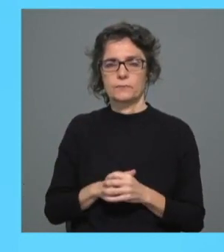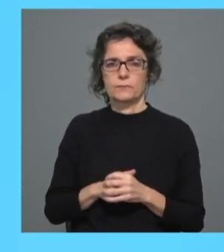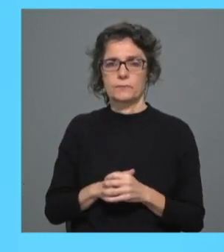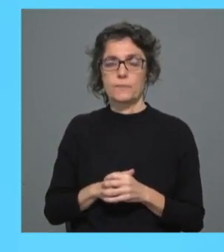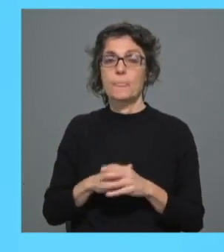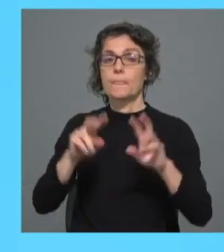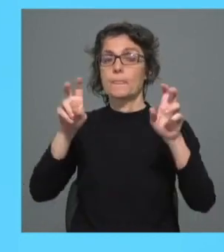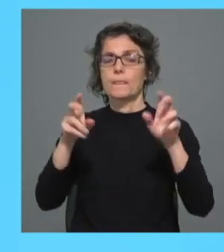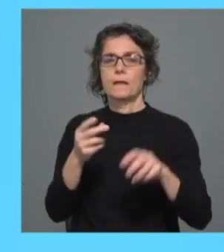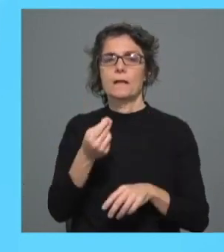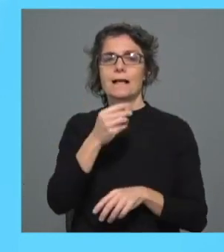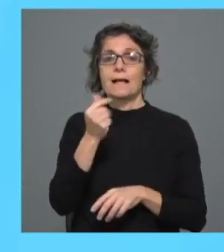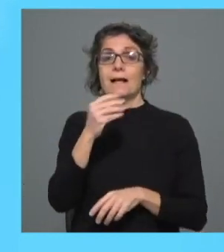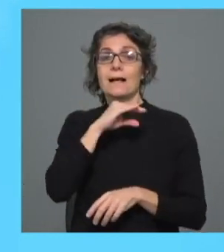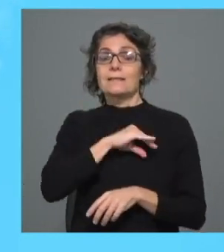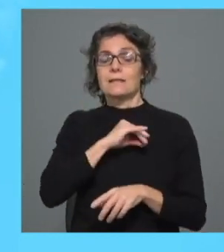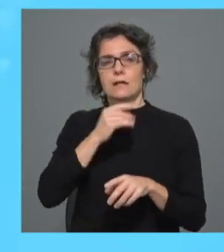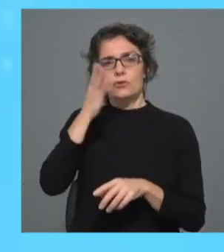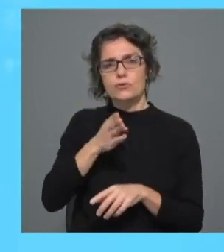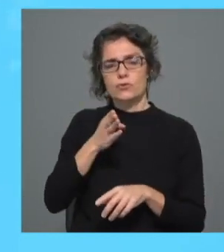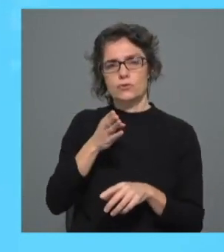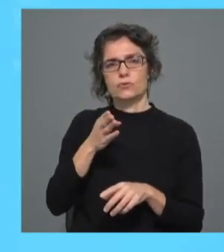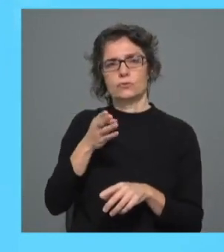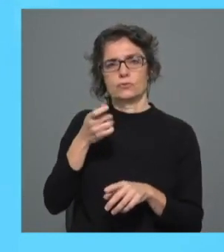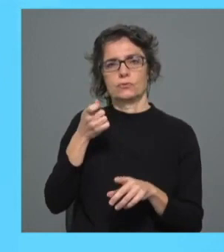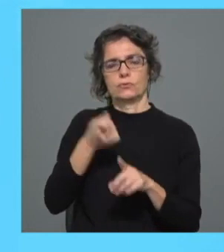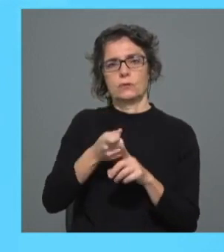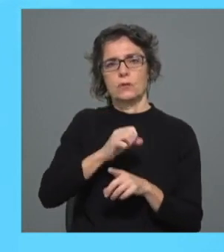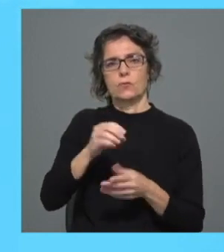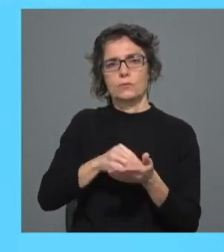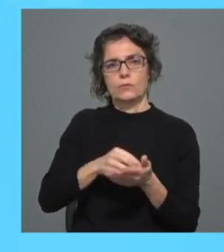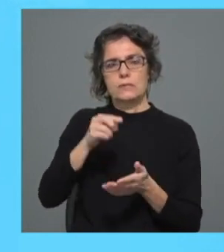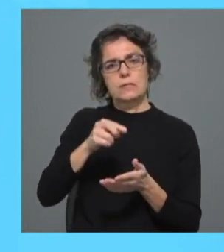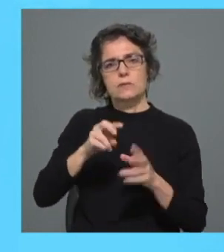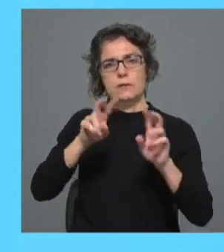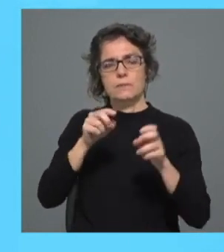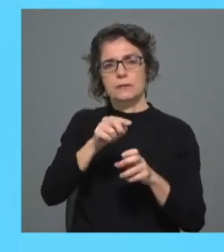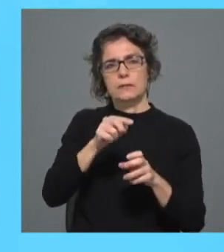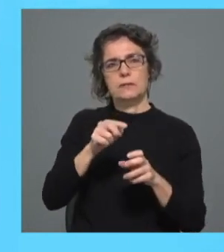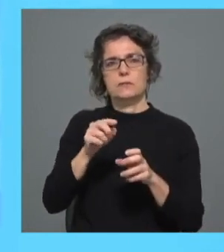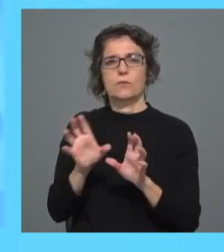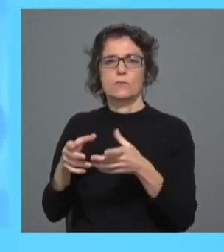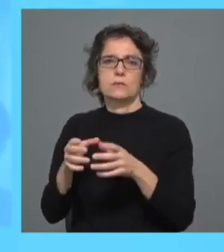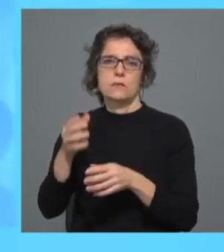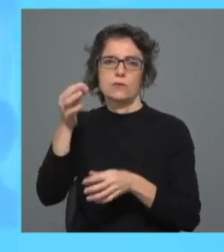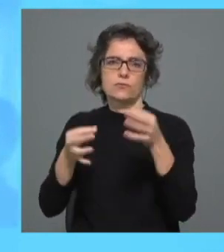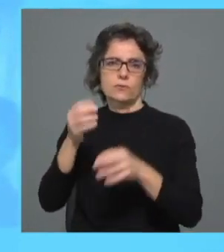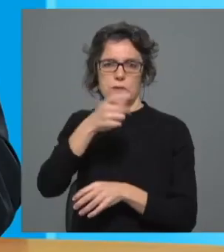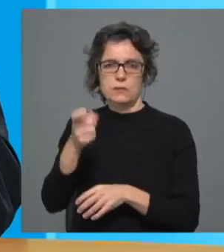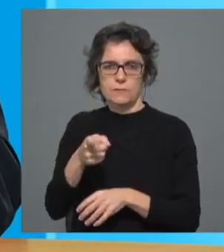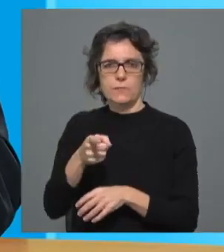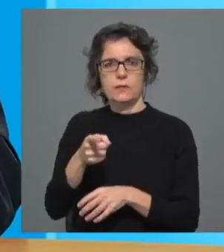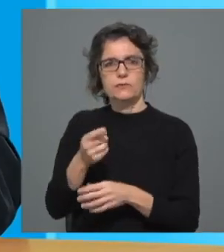Salários justos contra a pobreza é o tema que a Comissão Nacional de Justiça e Paz propõe para a sua conferência anual e que agora apresentamos com Pedro Vaz